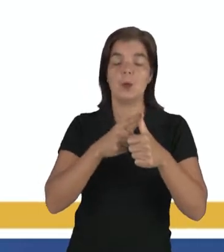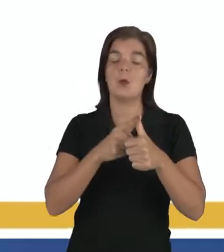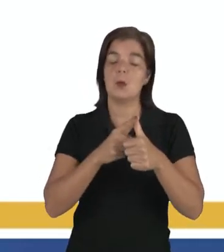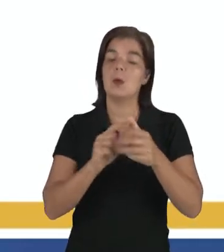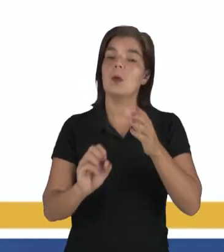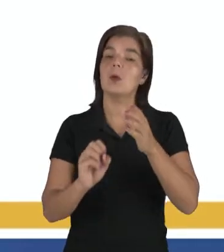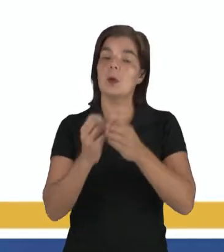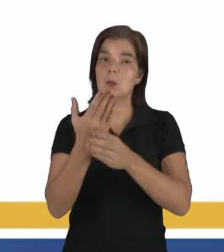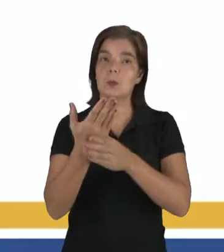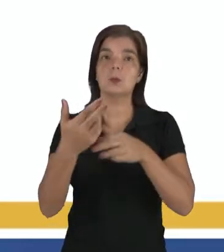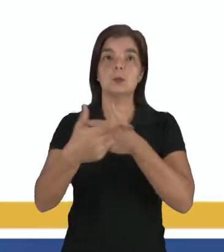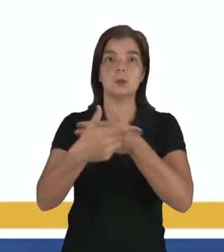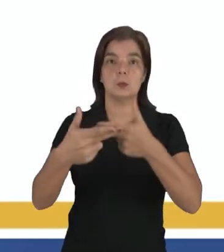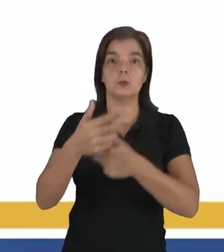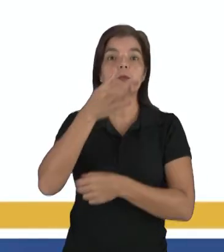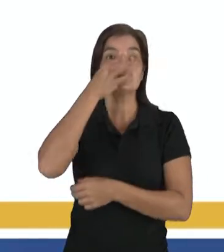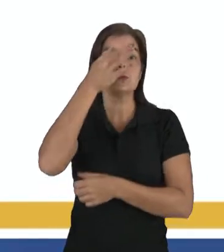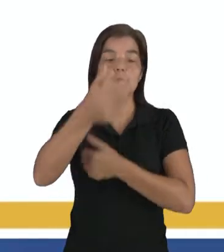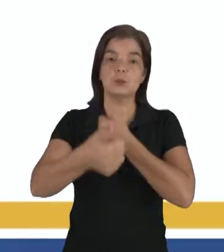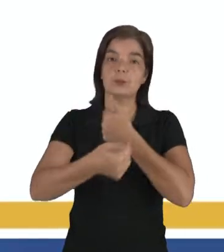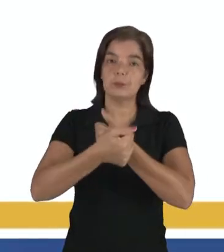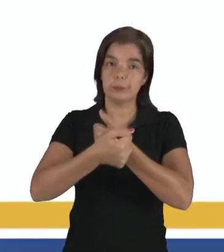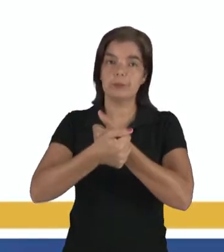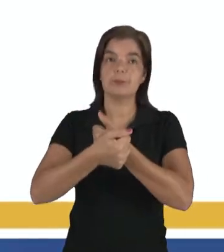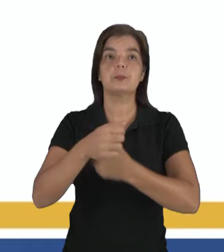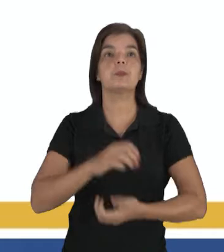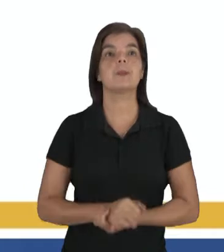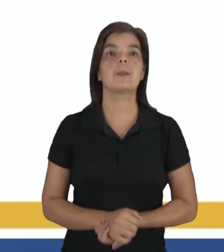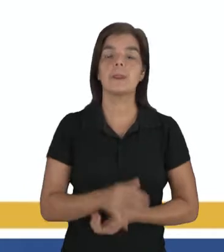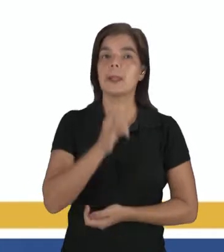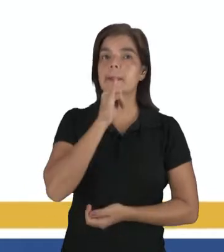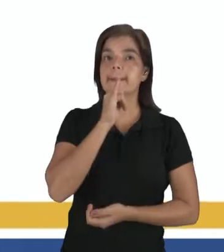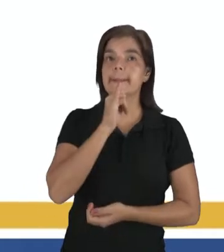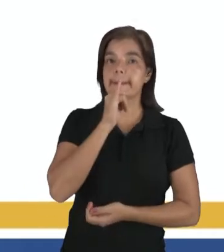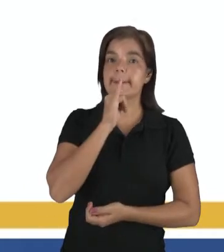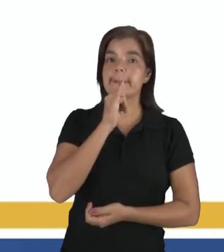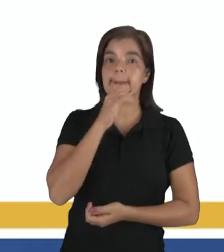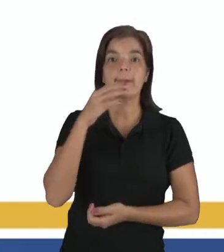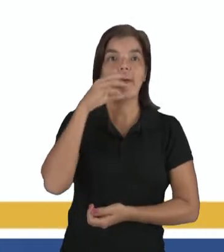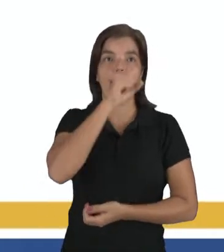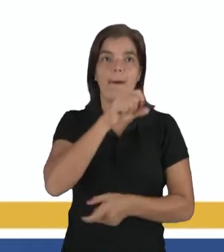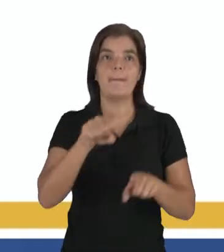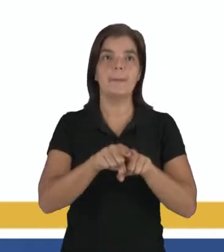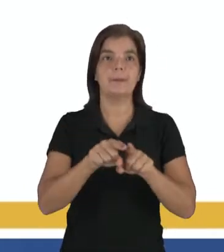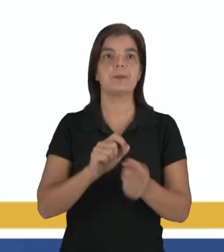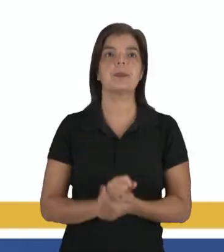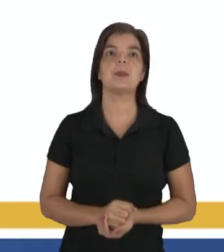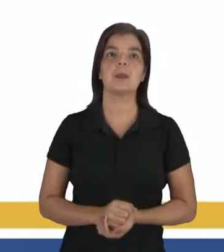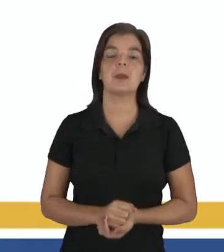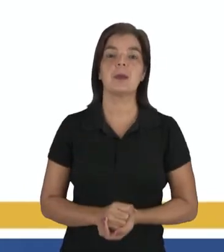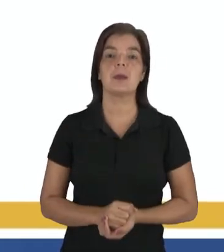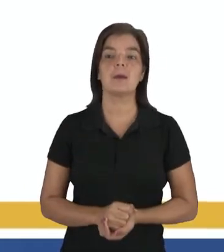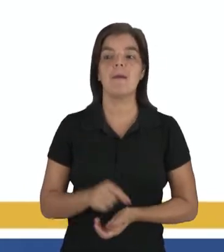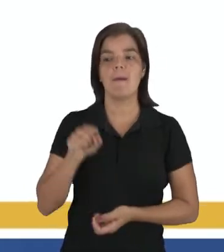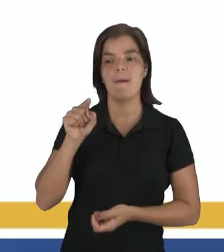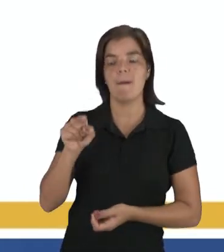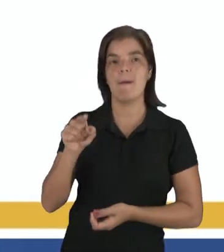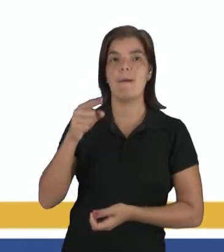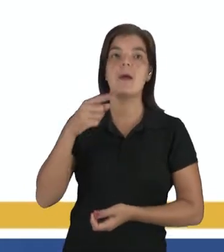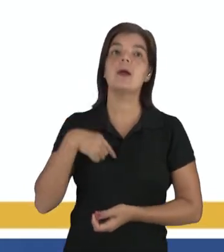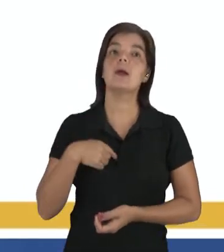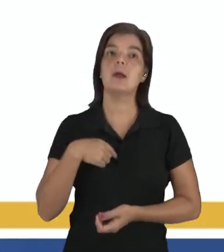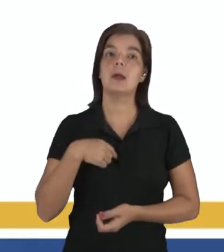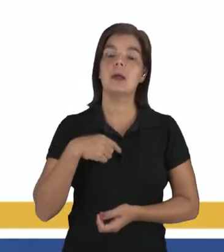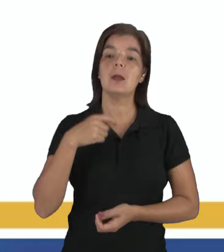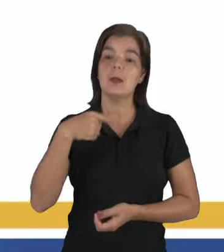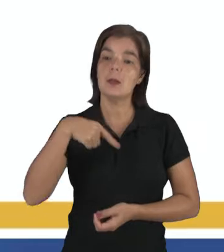gente pode usar para falar sobre ações que vão ocorrer no futuro próximo, ou seja, é um futuro imediato. Exemplo: She's going to